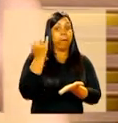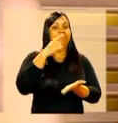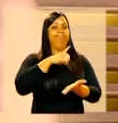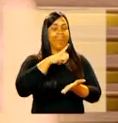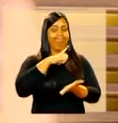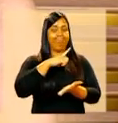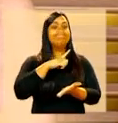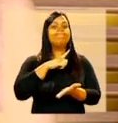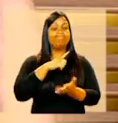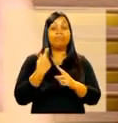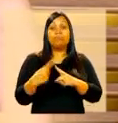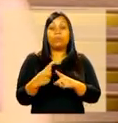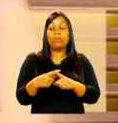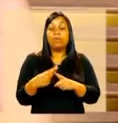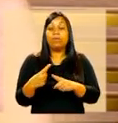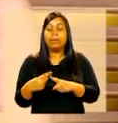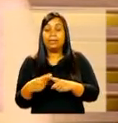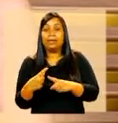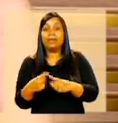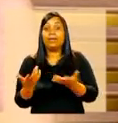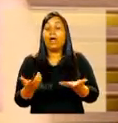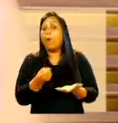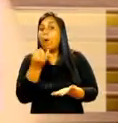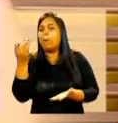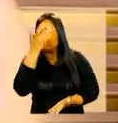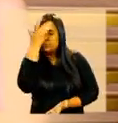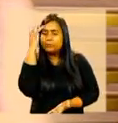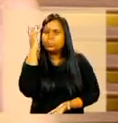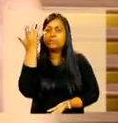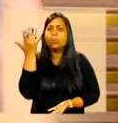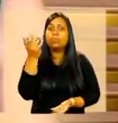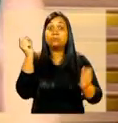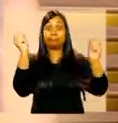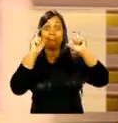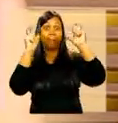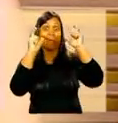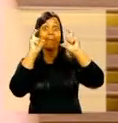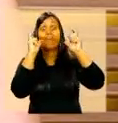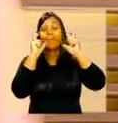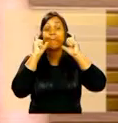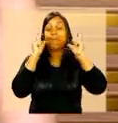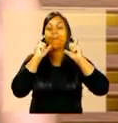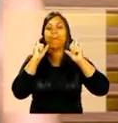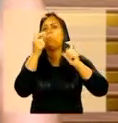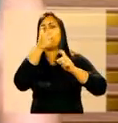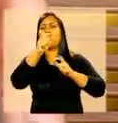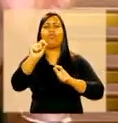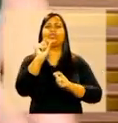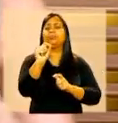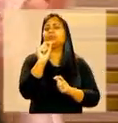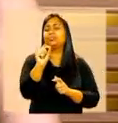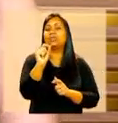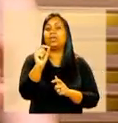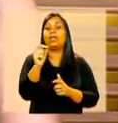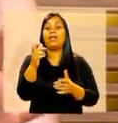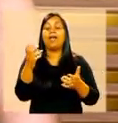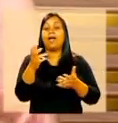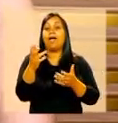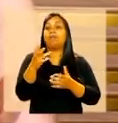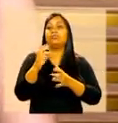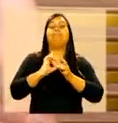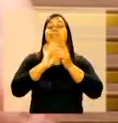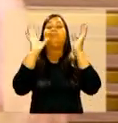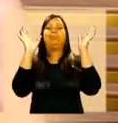muito importante, né? Porque tem algumas pessoas que prestam muita atenção nisso e outras já são mais